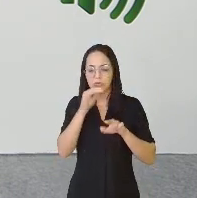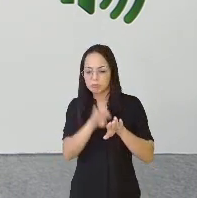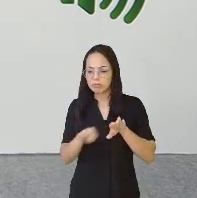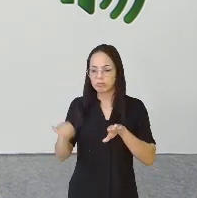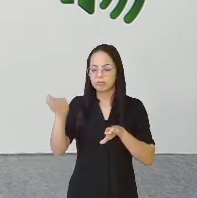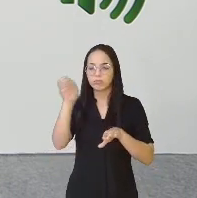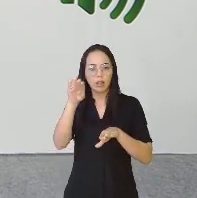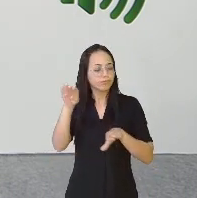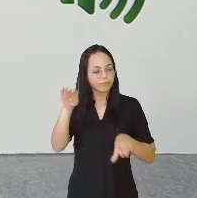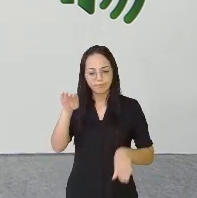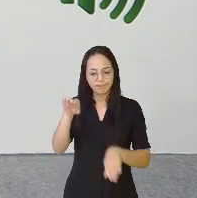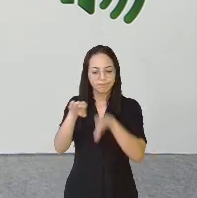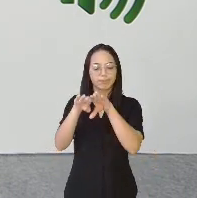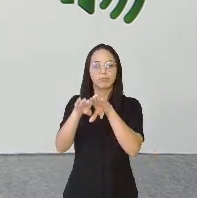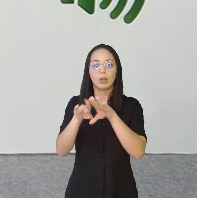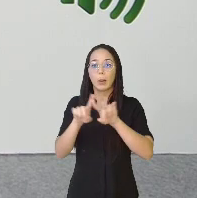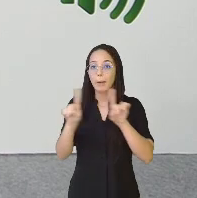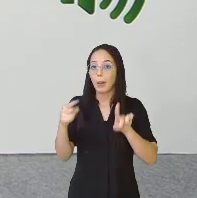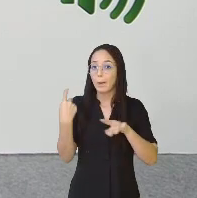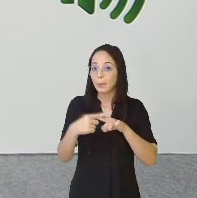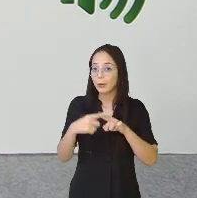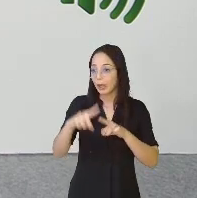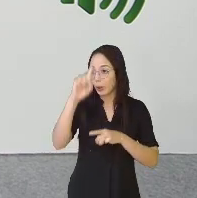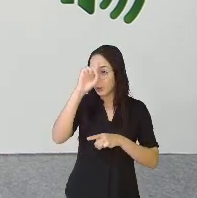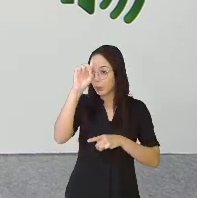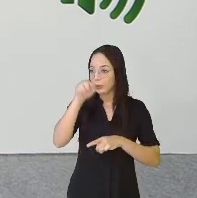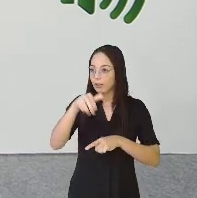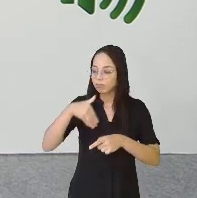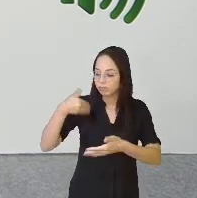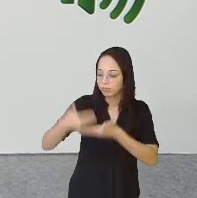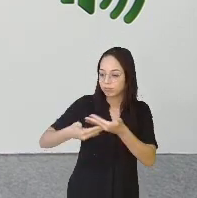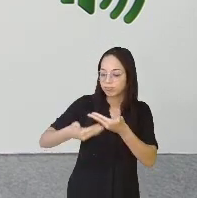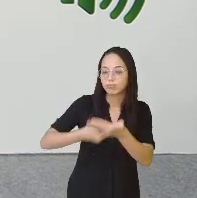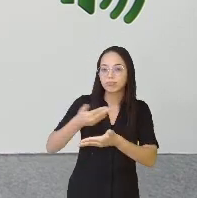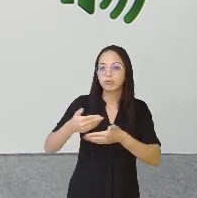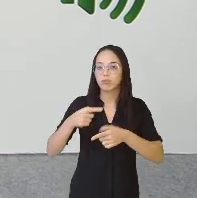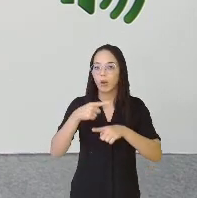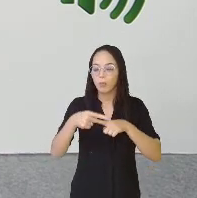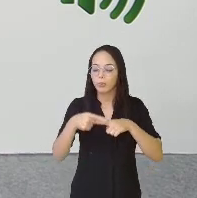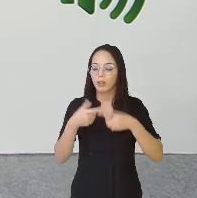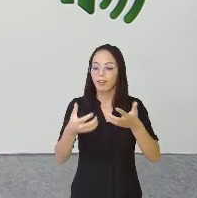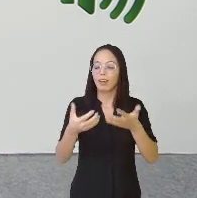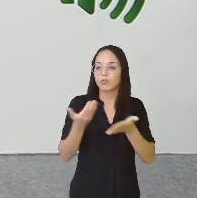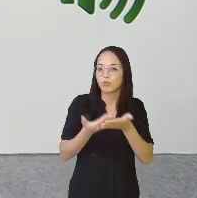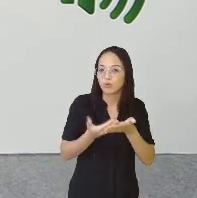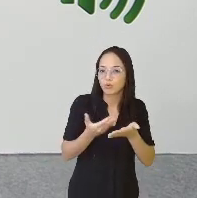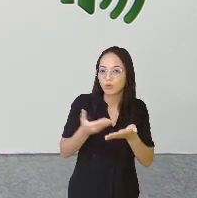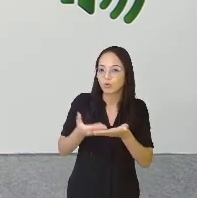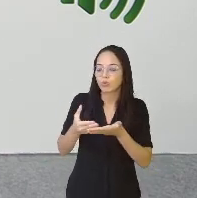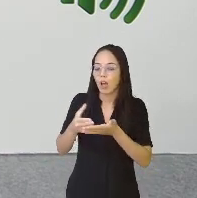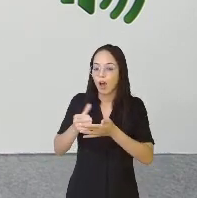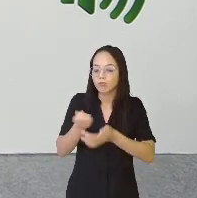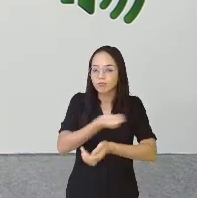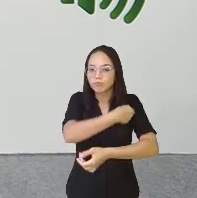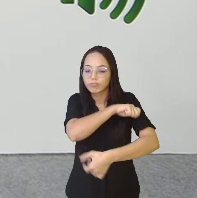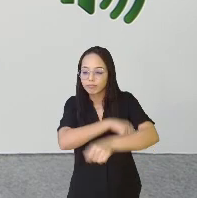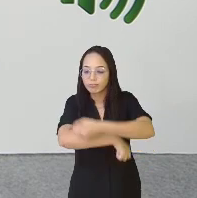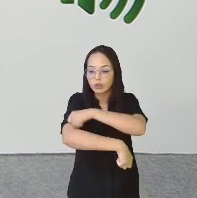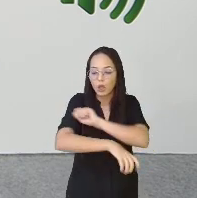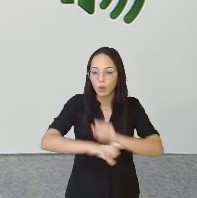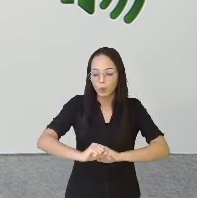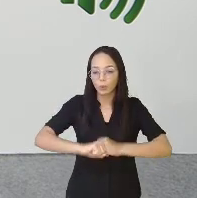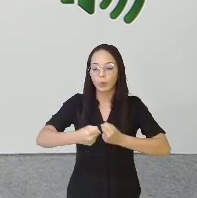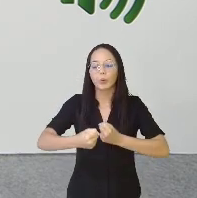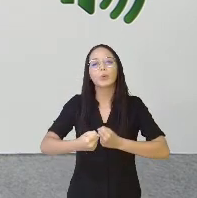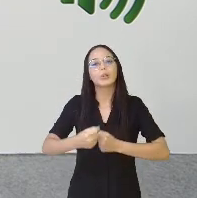ninguém, mas porque você a cada dia se supera. Você é uma pessoa que procura estudar, se dedicar e com certeza você vai vencer na